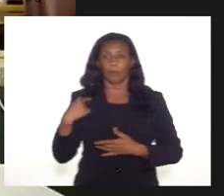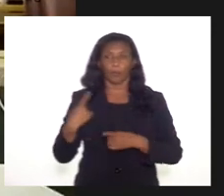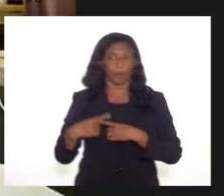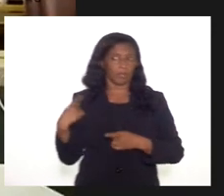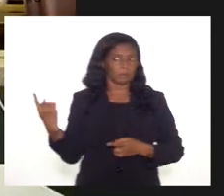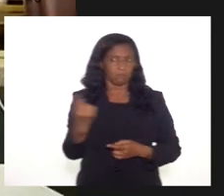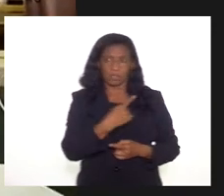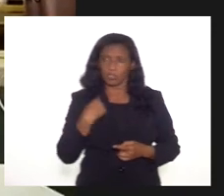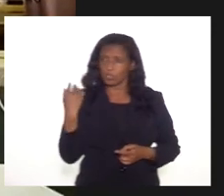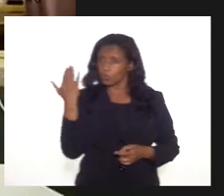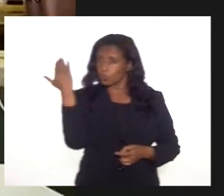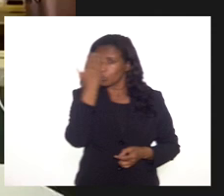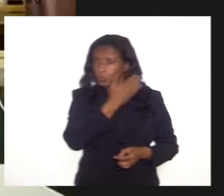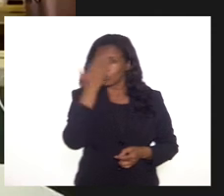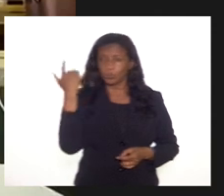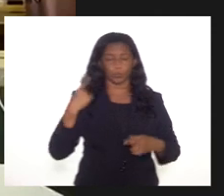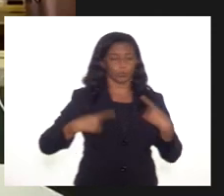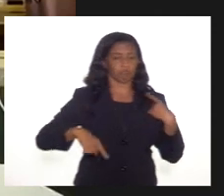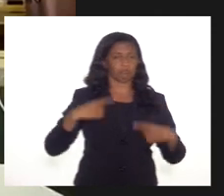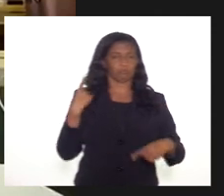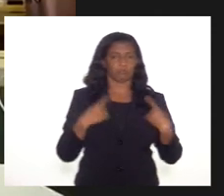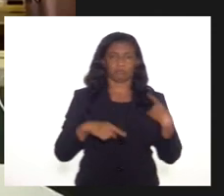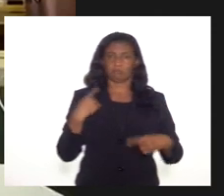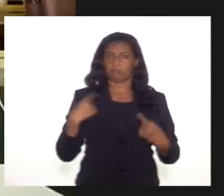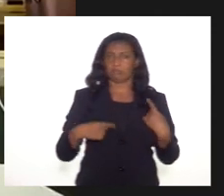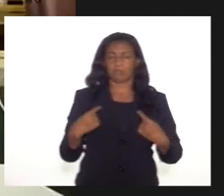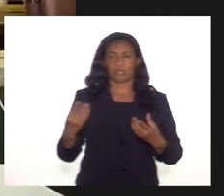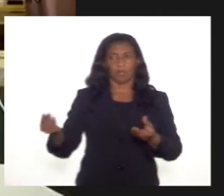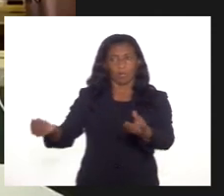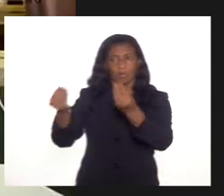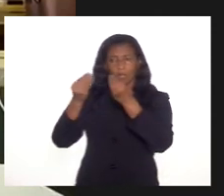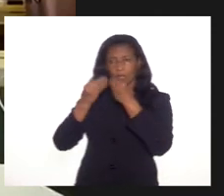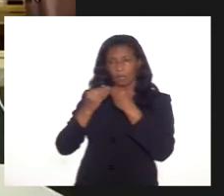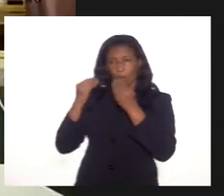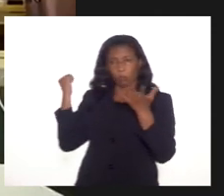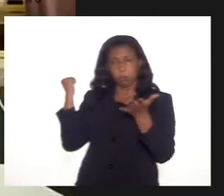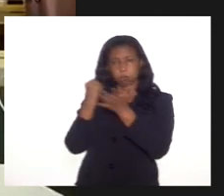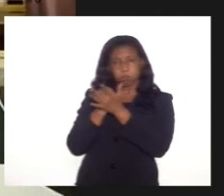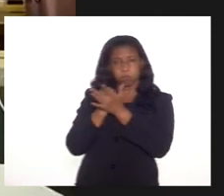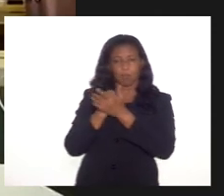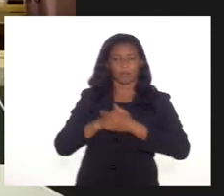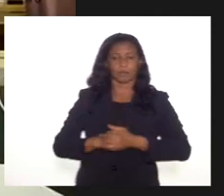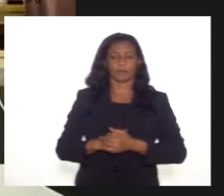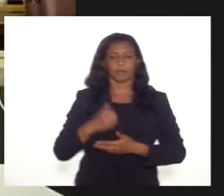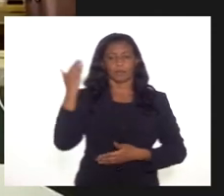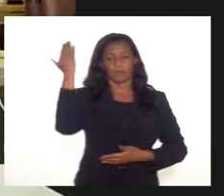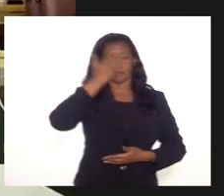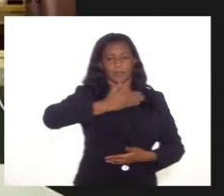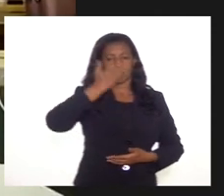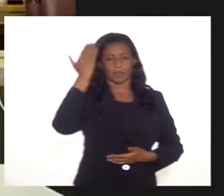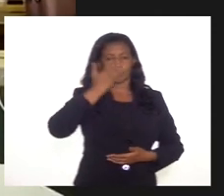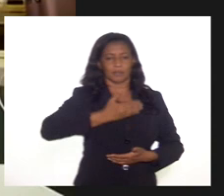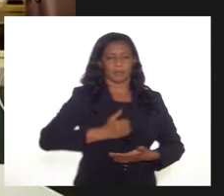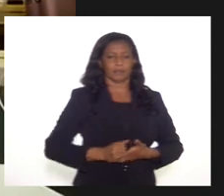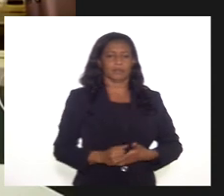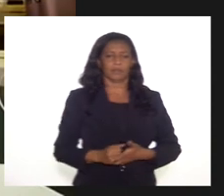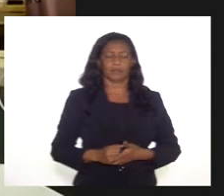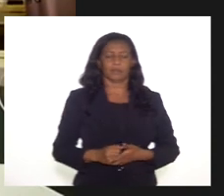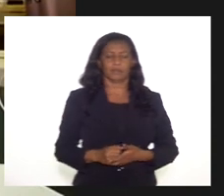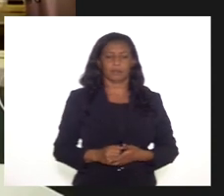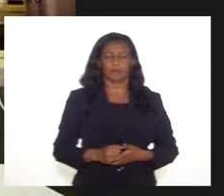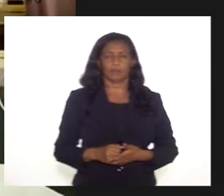uma discussão que traga os impactos apresentados por